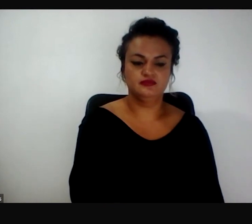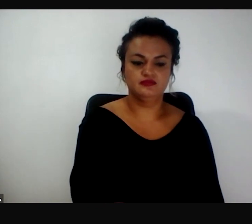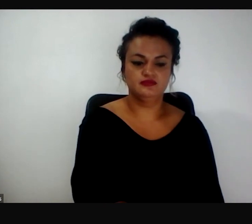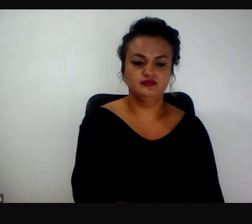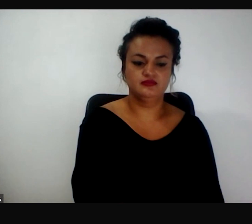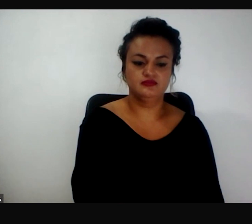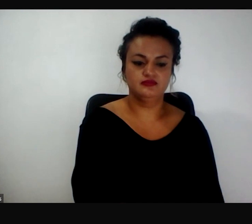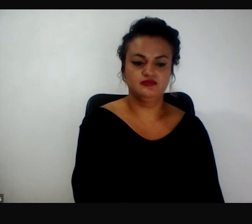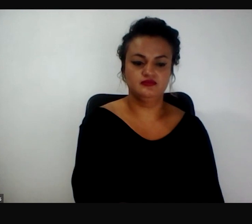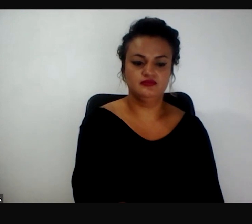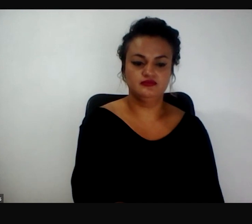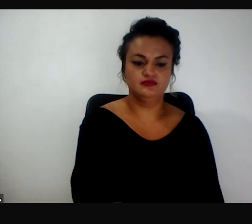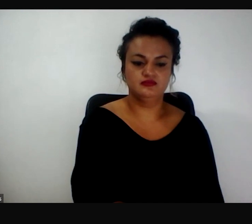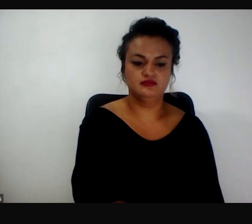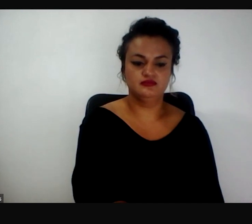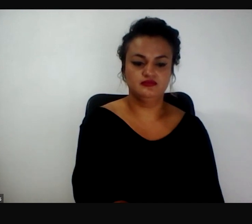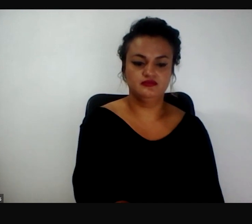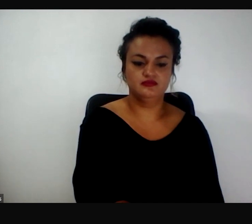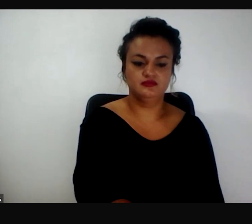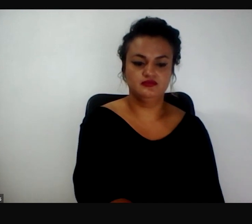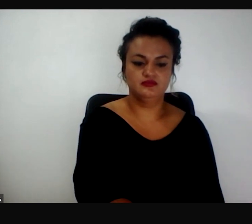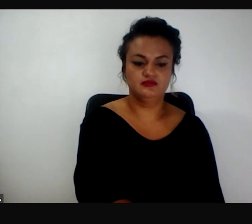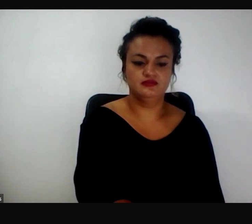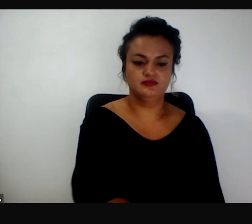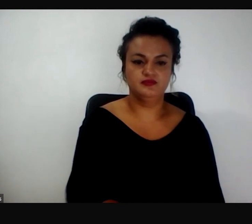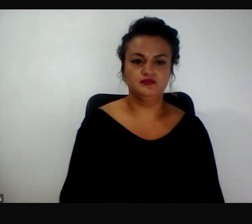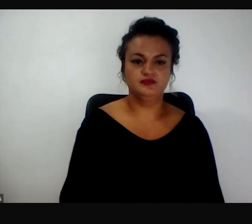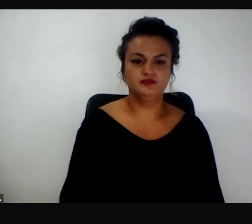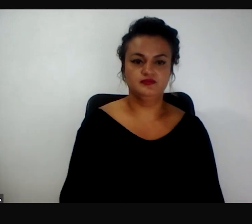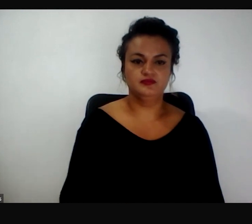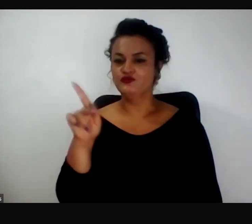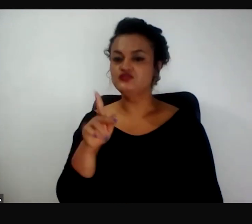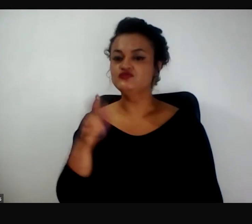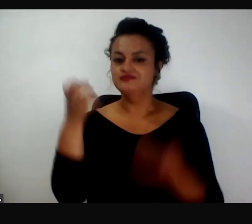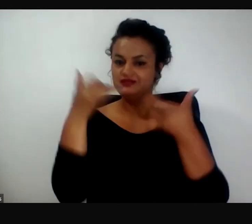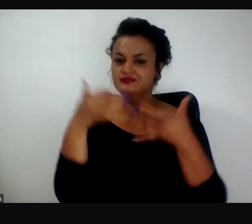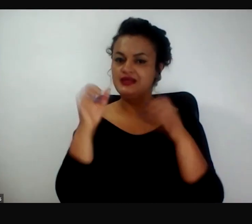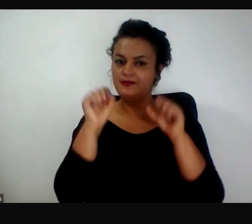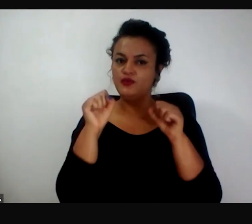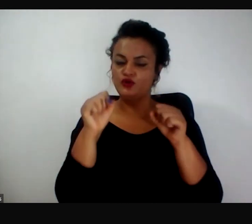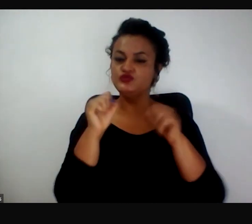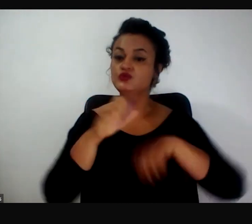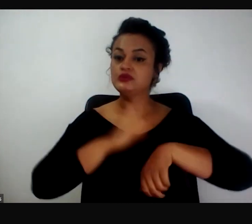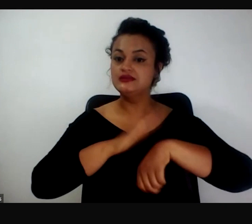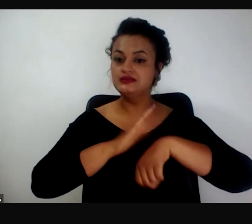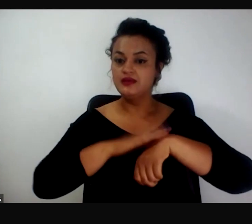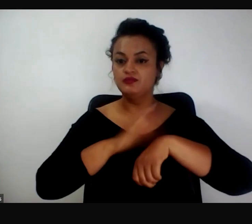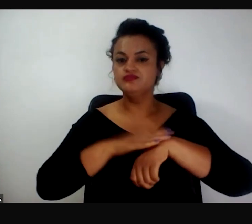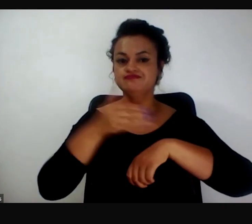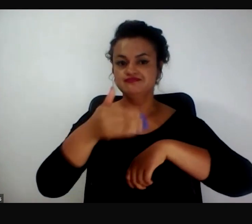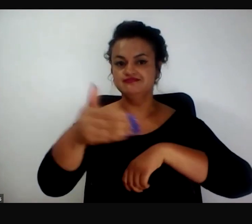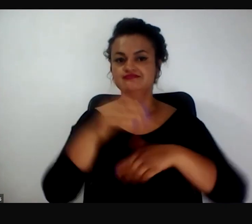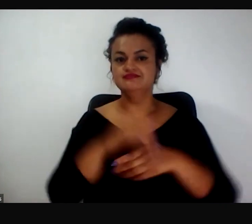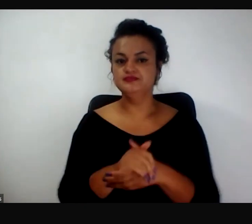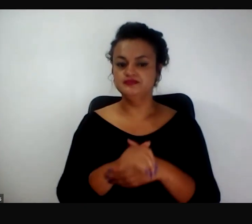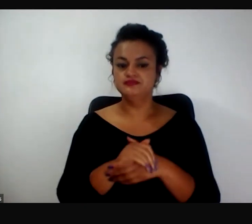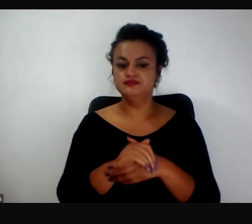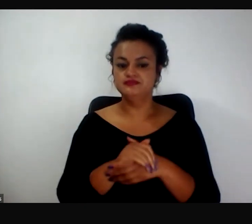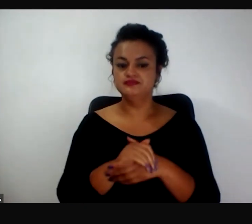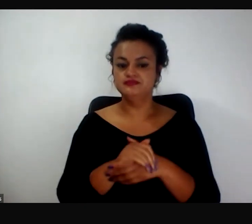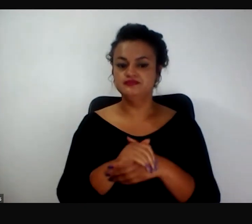Carlos Francisco. Professor Lourenço, palavra do senhor. Tá? Pelo tempo que quiser. Tá bom? Muito